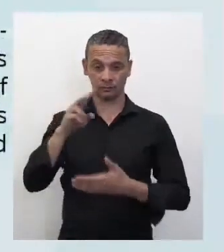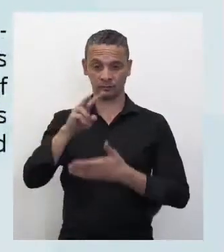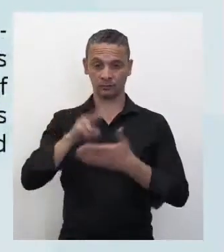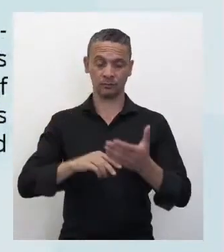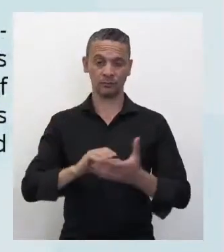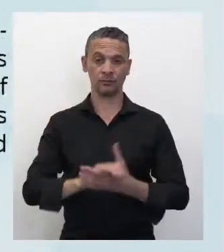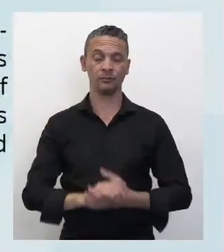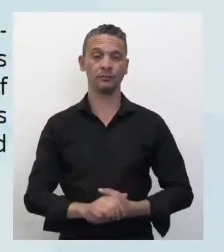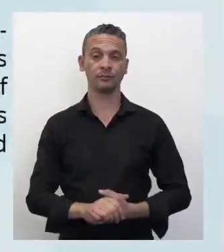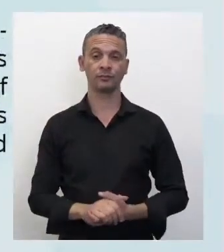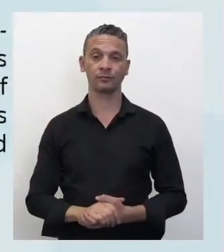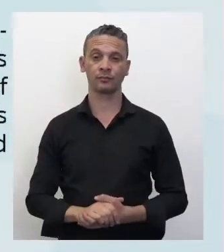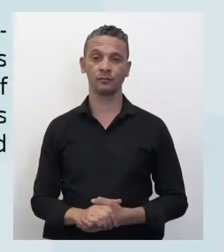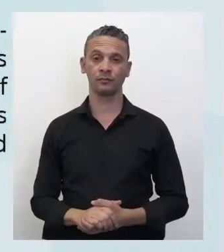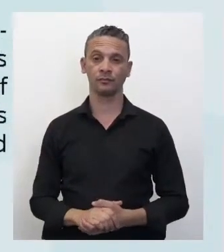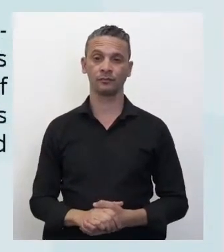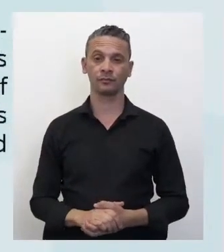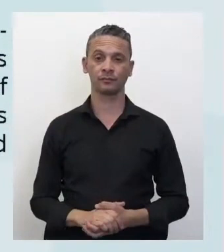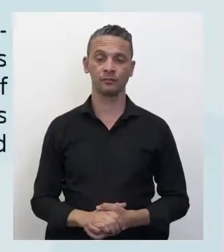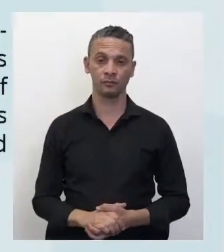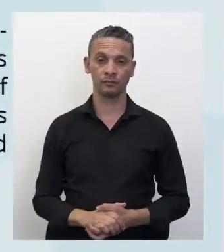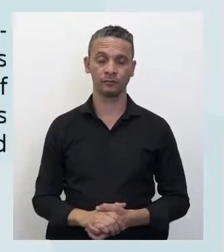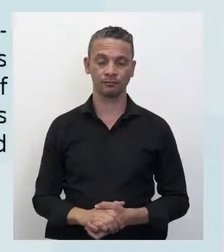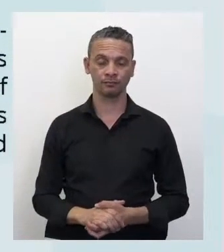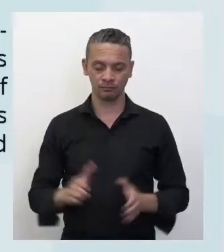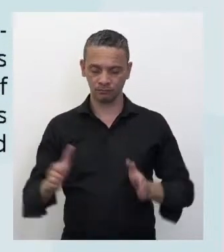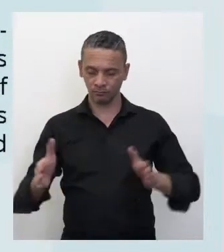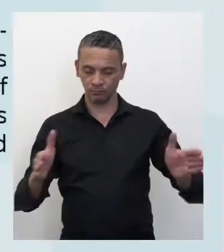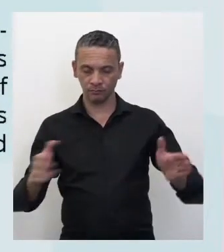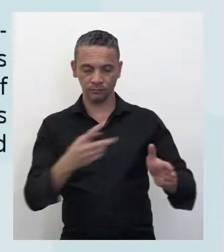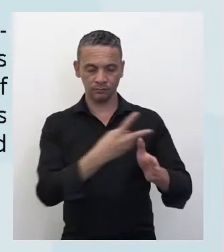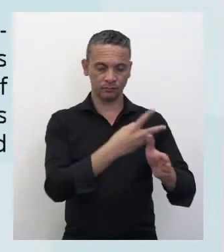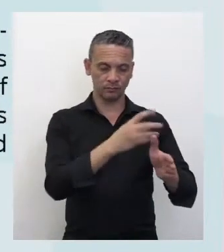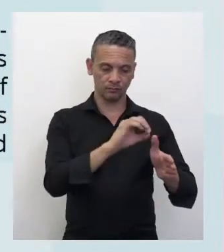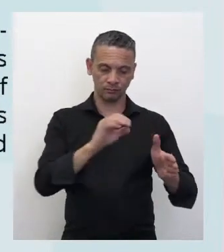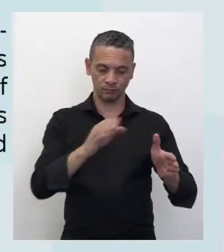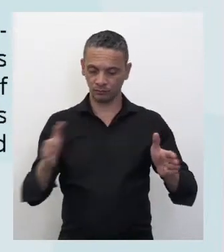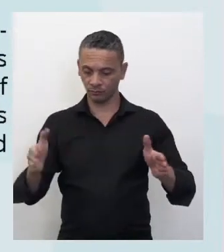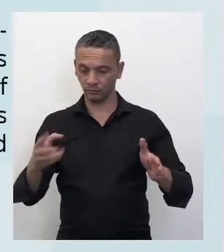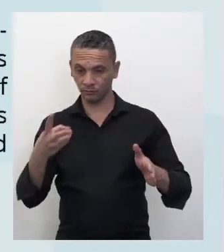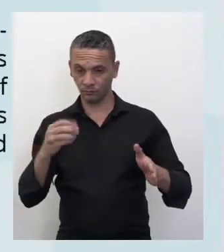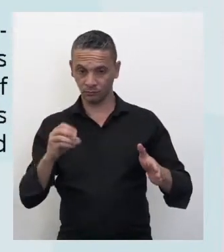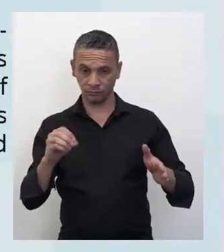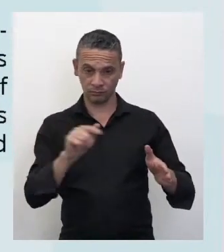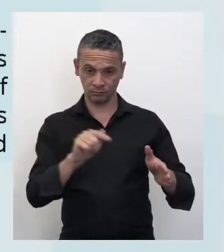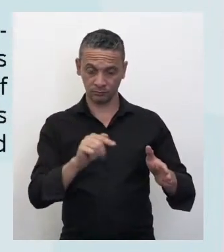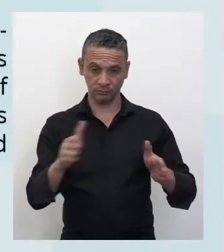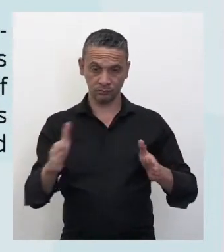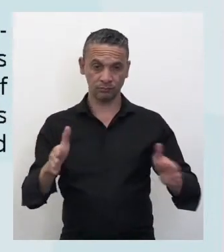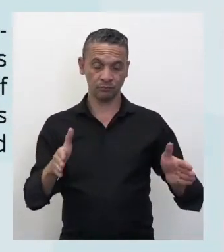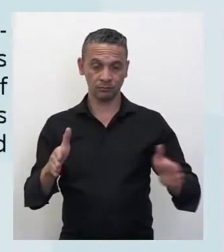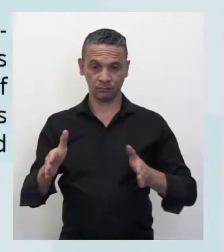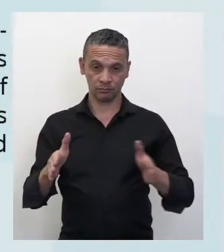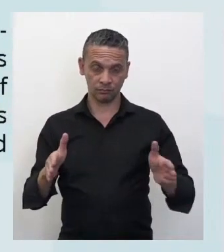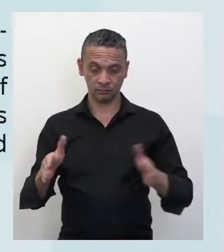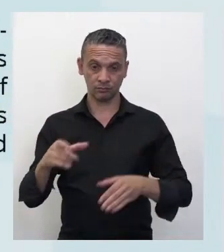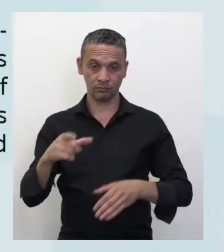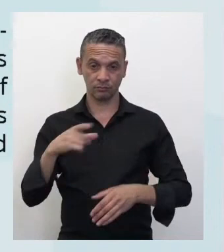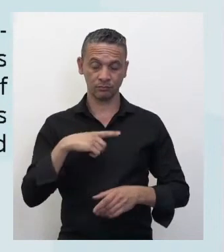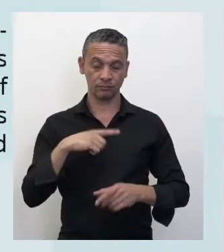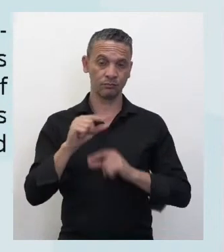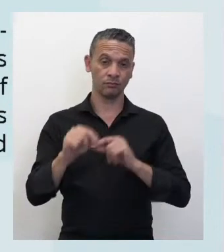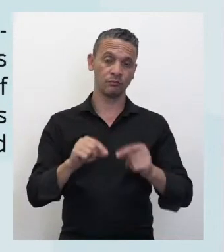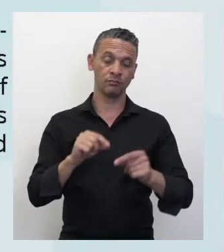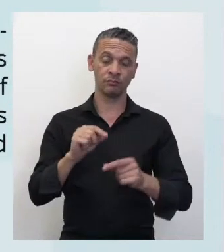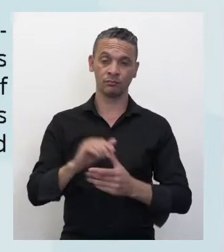Between 2000 and 2007, entre 2000 e 2007, reaching some 17 tons per person